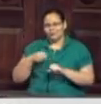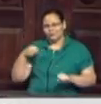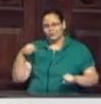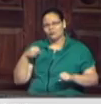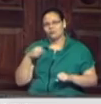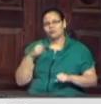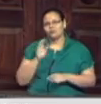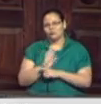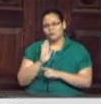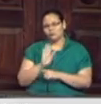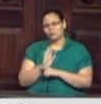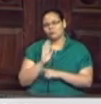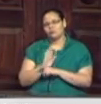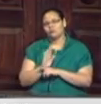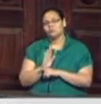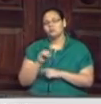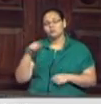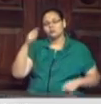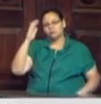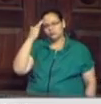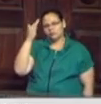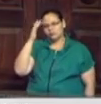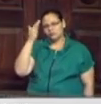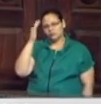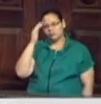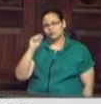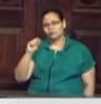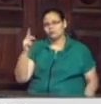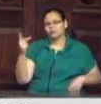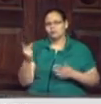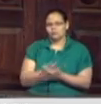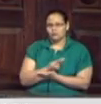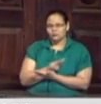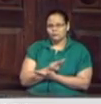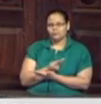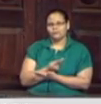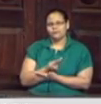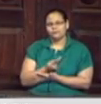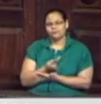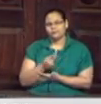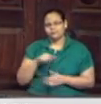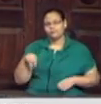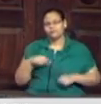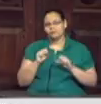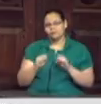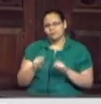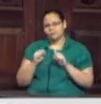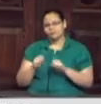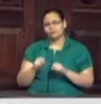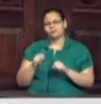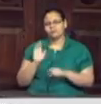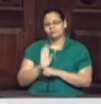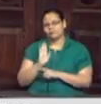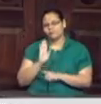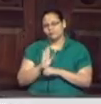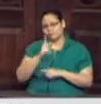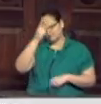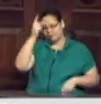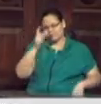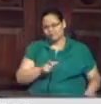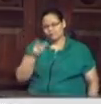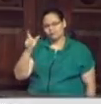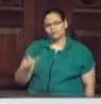casa, para que possa entender o que está acontecendo e a gente possa ajudar essas